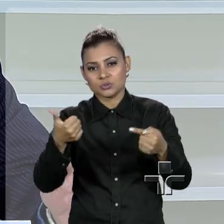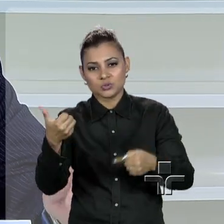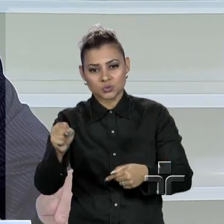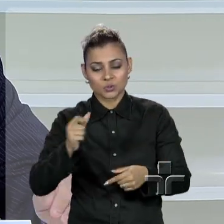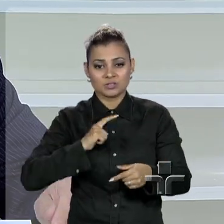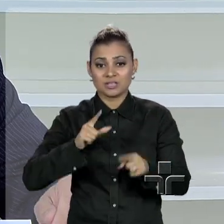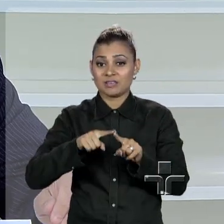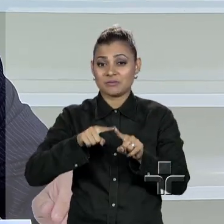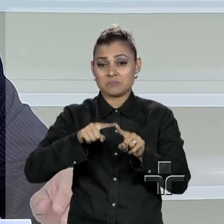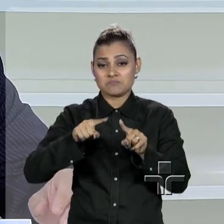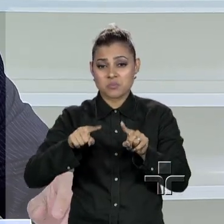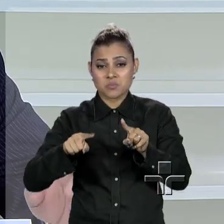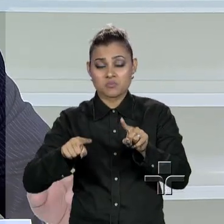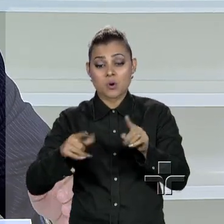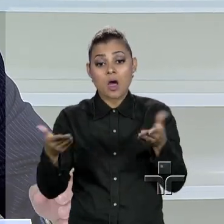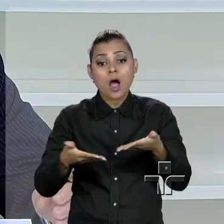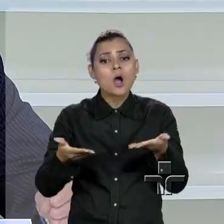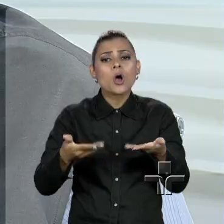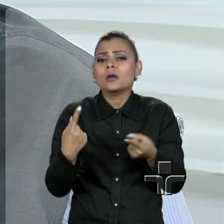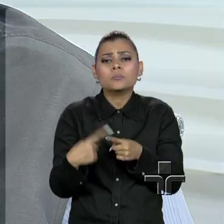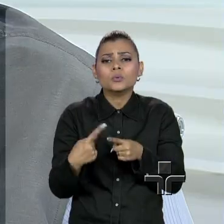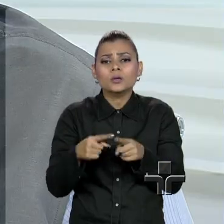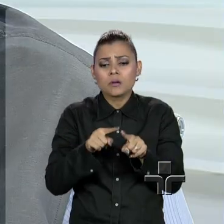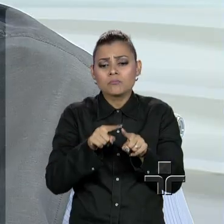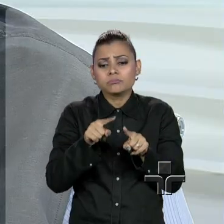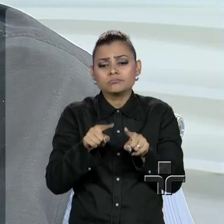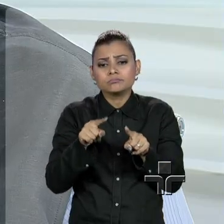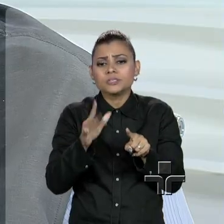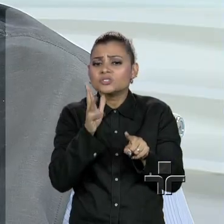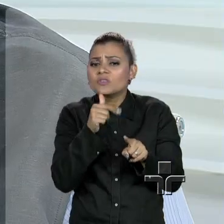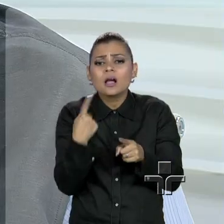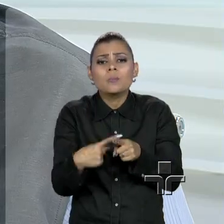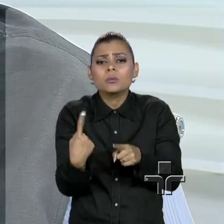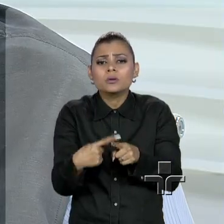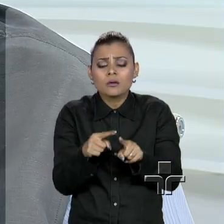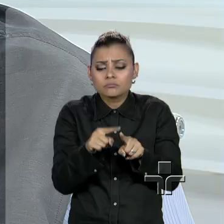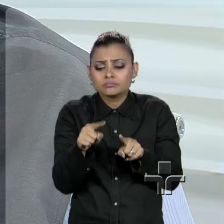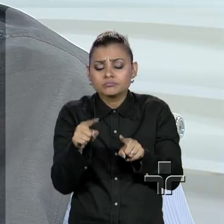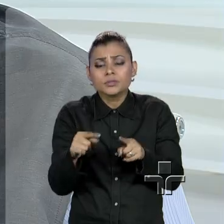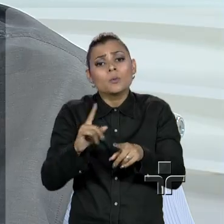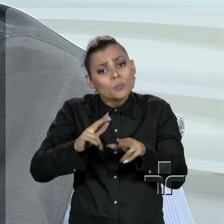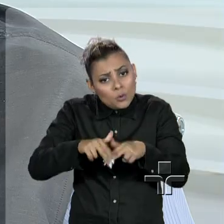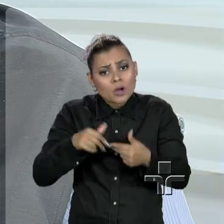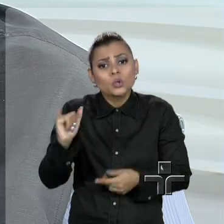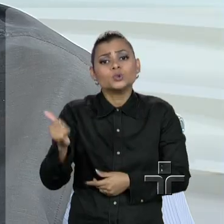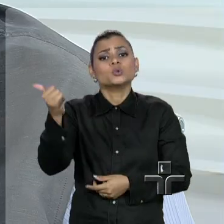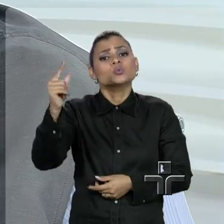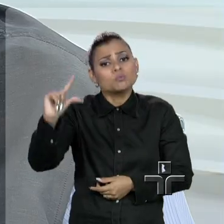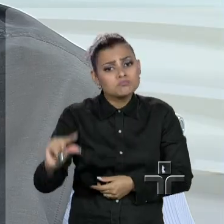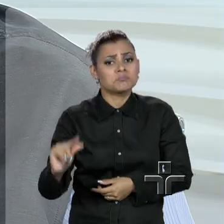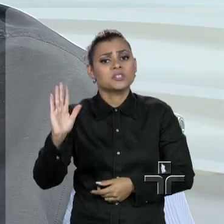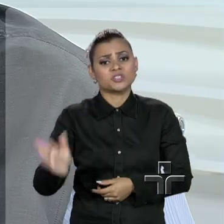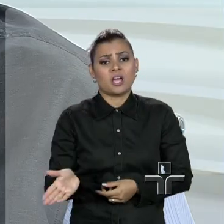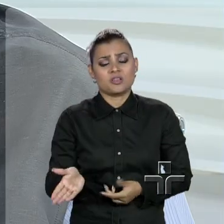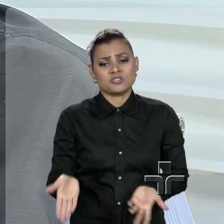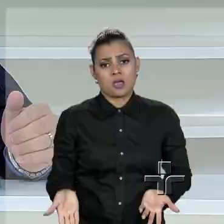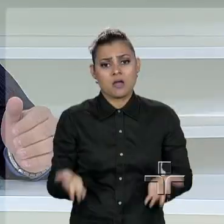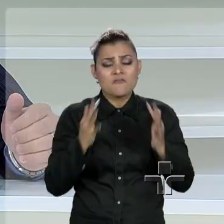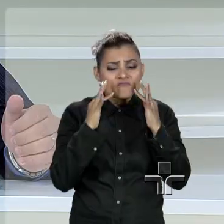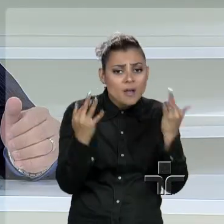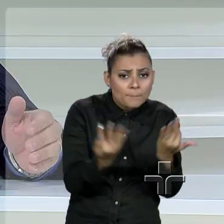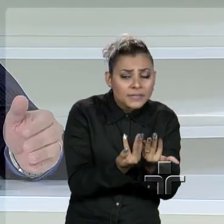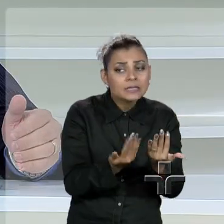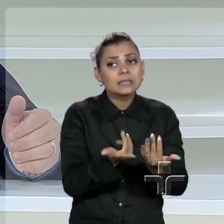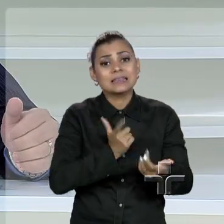crescimento inferior a 2% nesse ano. Por que a recuperação tem sido tão lenta, mesmo com juros mais baixos e empresas de famílias tendo um nível